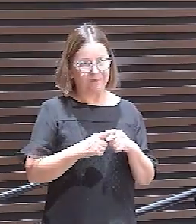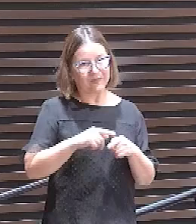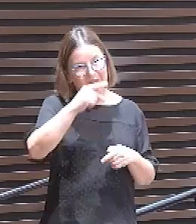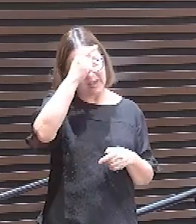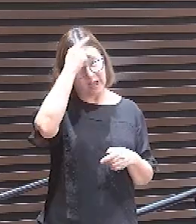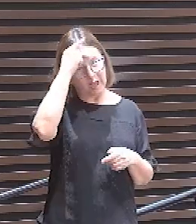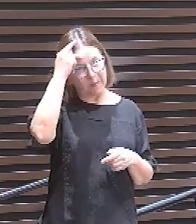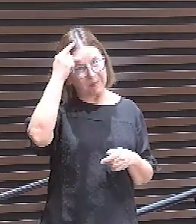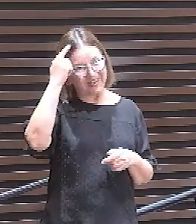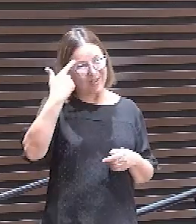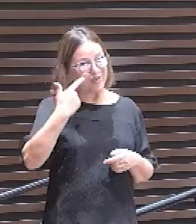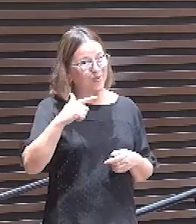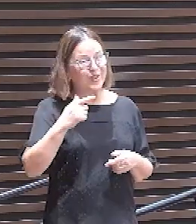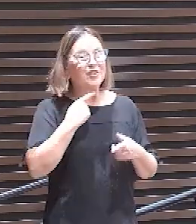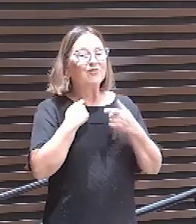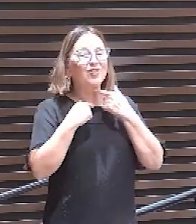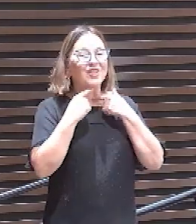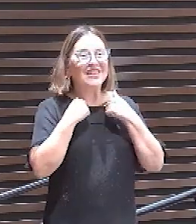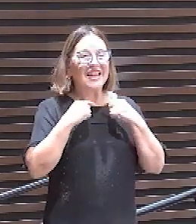mundo.